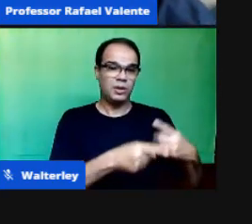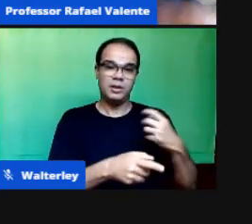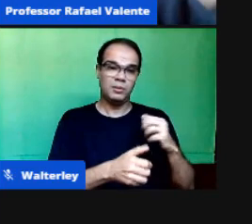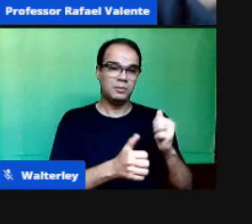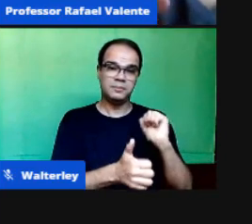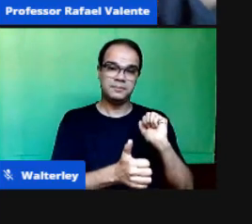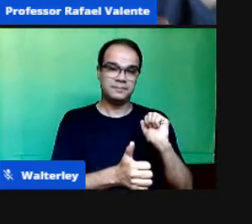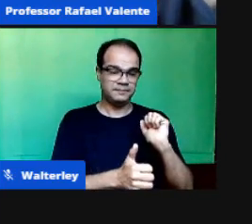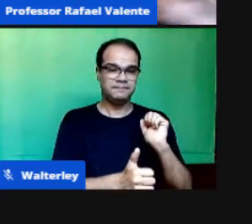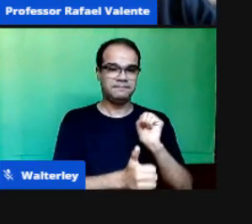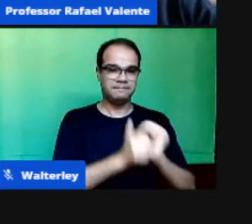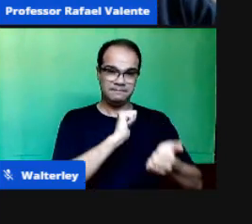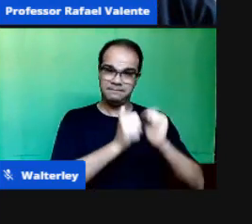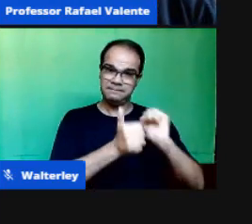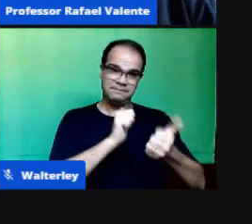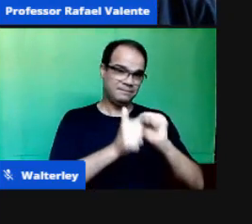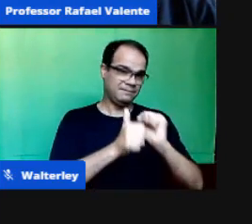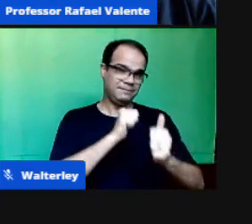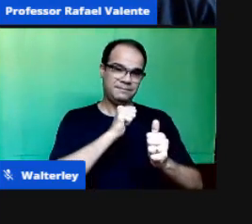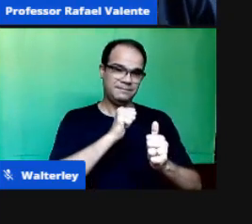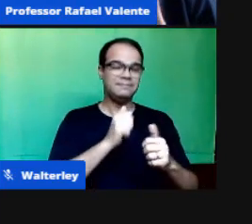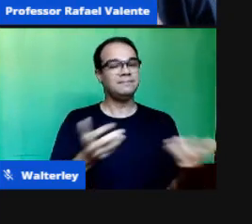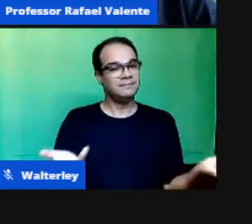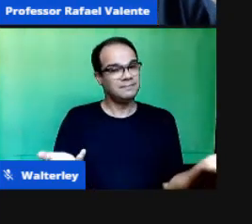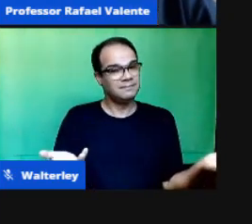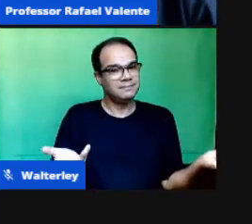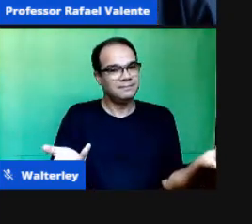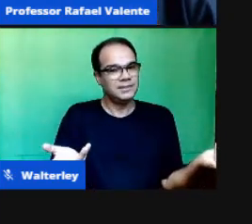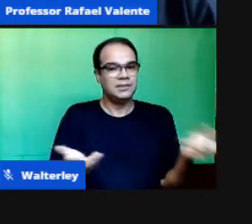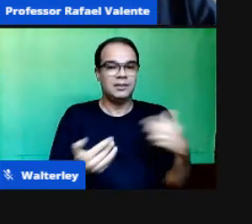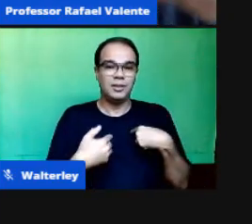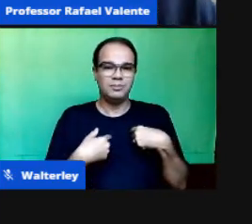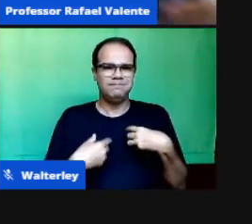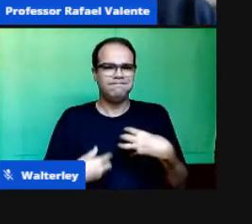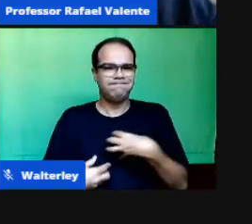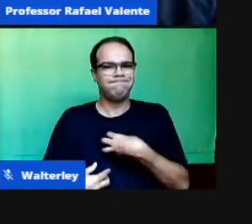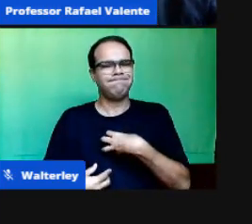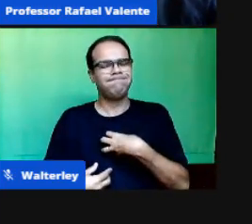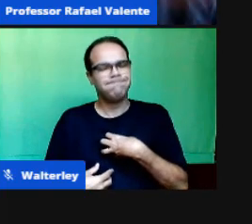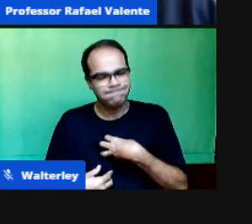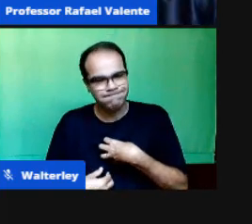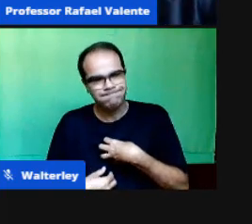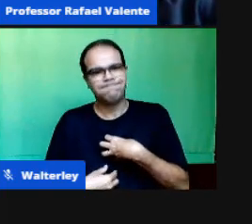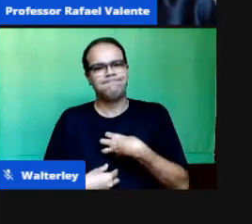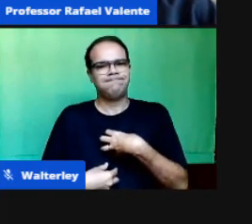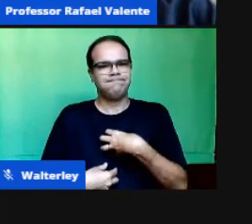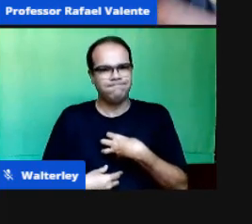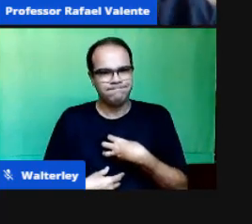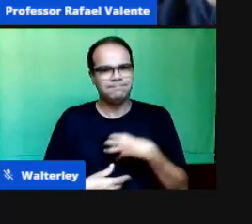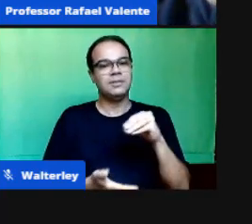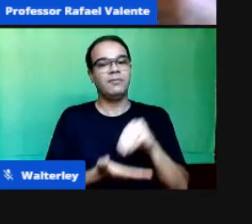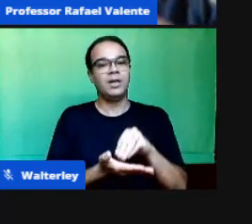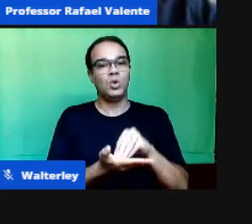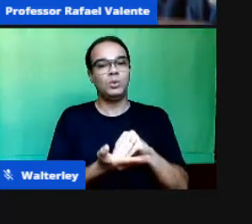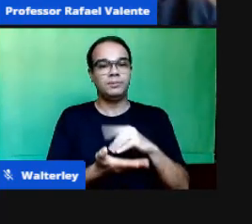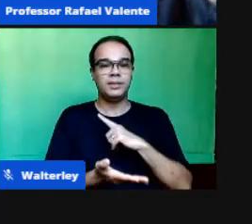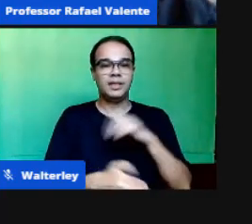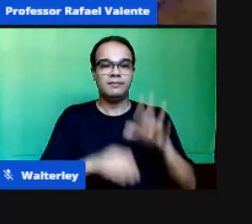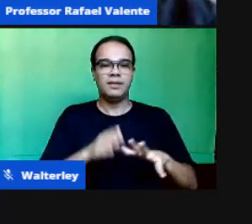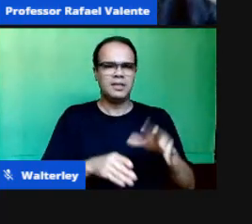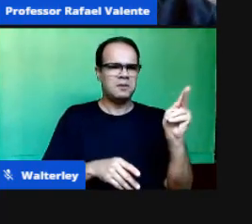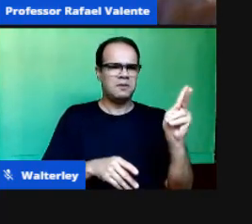voltadas para questões lúdicas, e isso me faz falta, né? Muitas vezes nós estamos aqui dando aula,